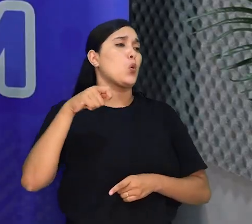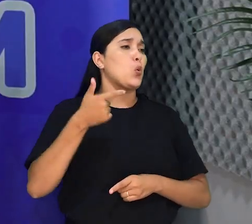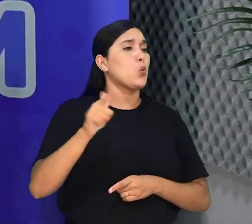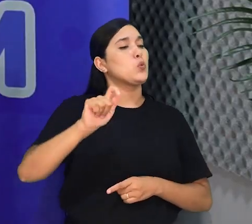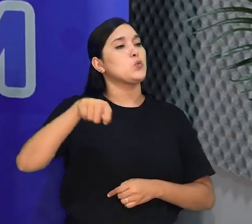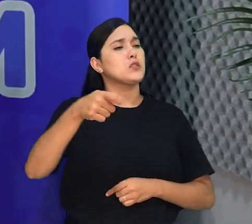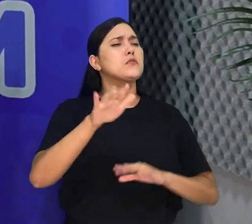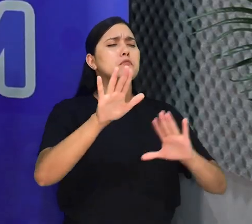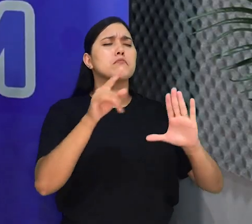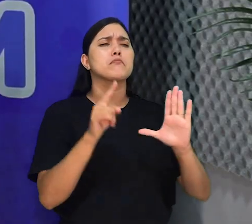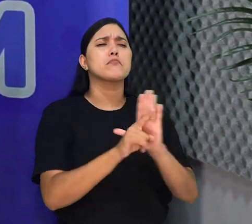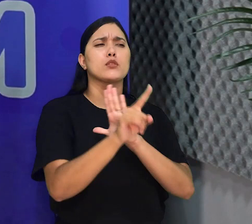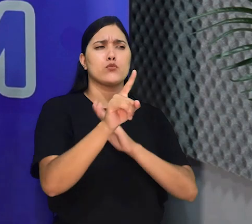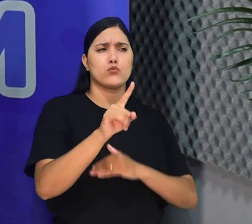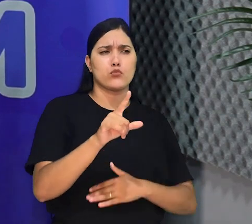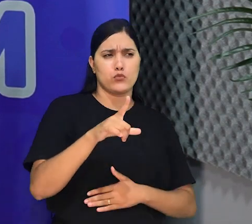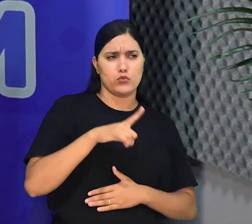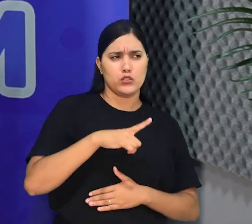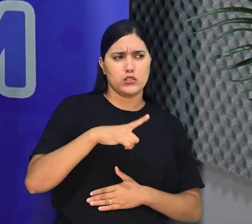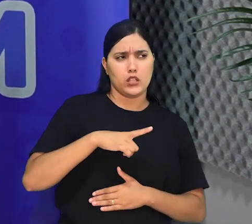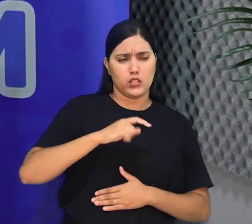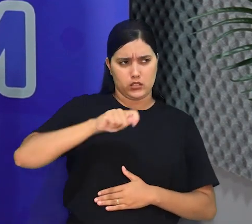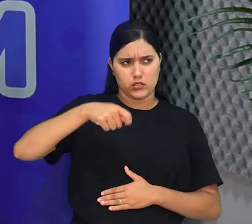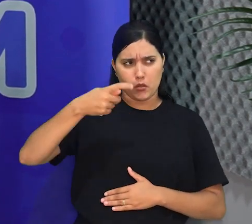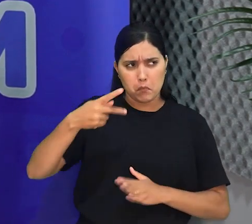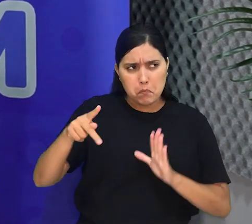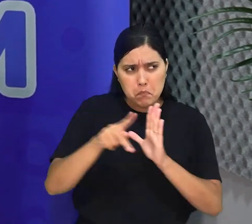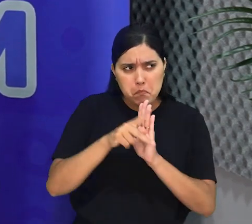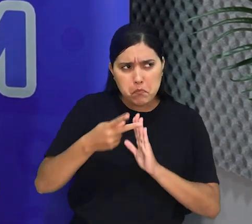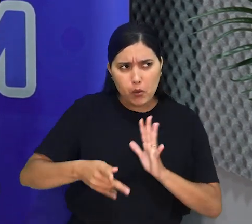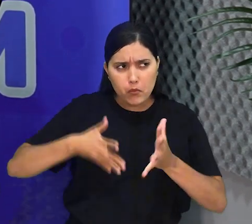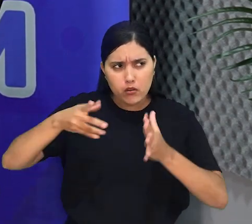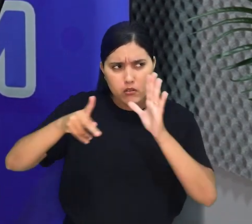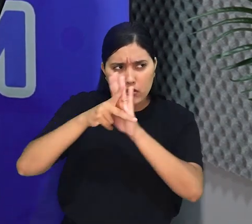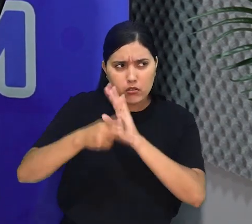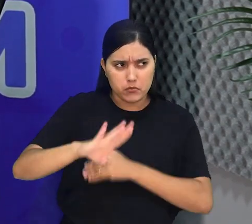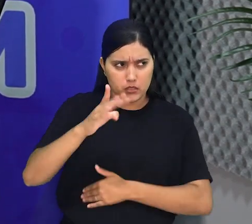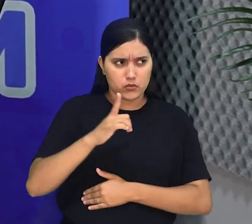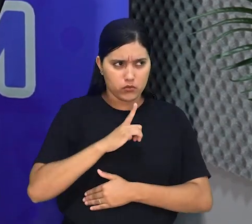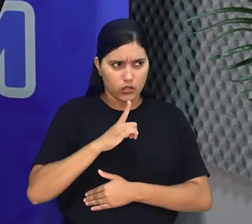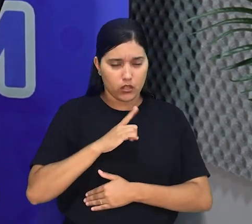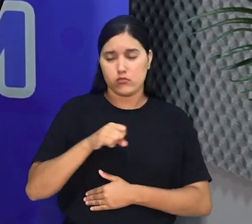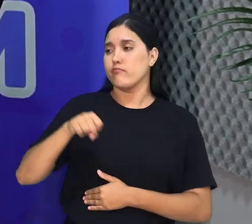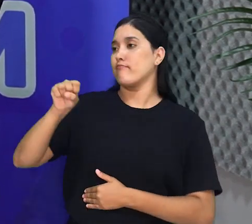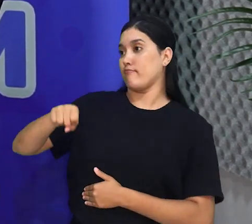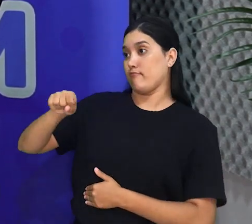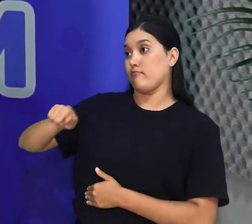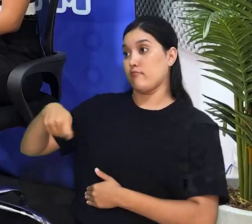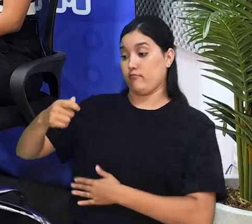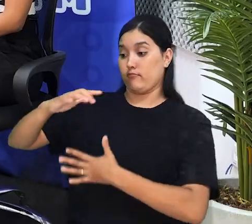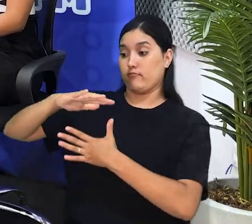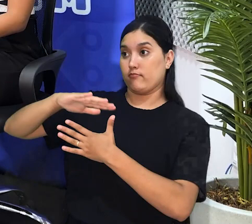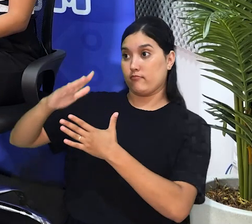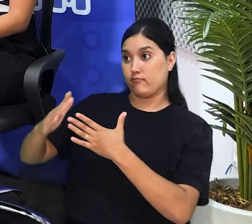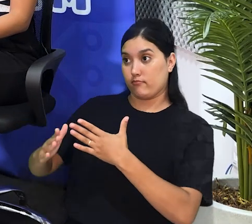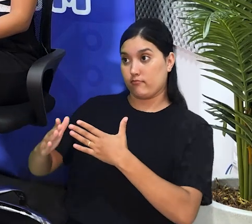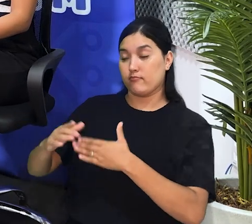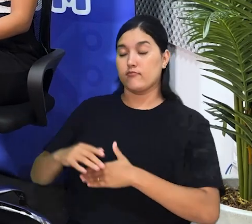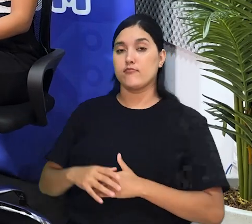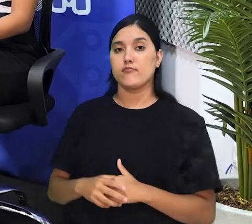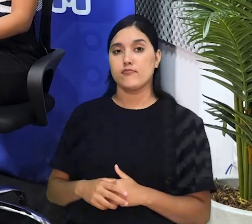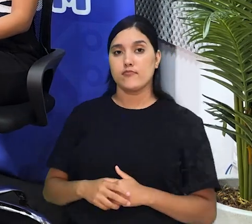mas existe o sinal da Libra oficial aqui mesmo do Brasil, né? No caso, o sinal da Libras seria esse,